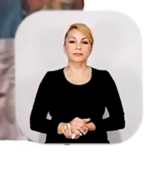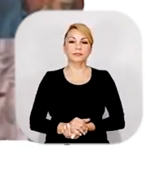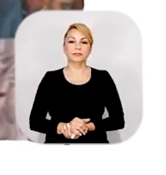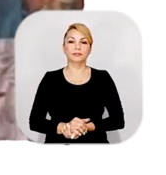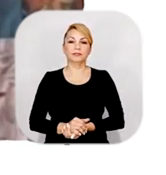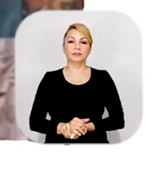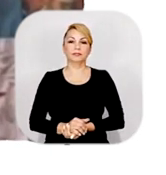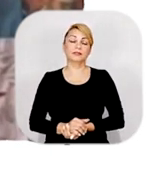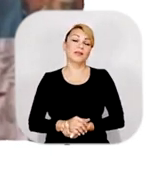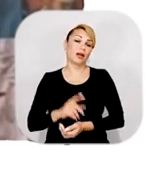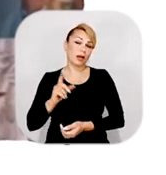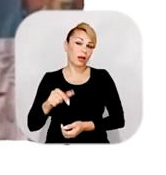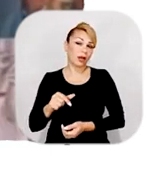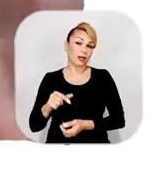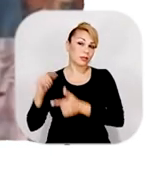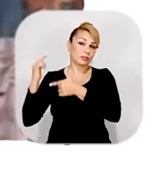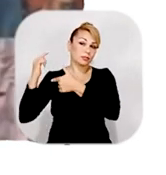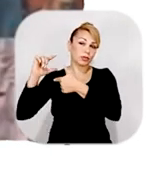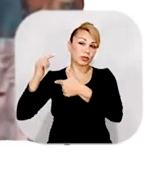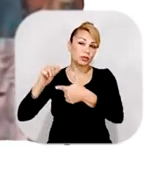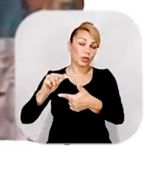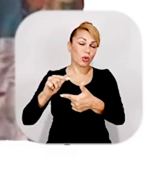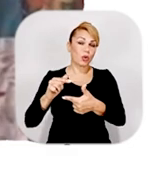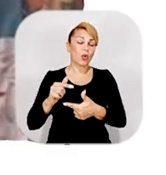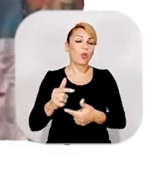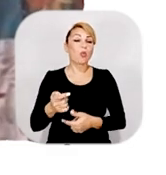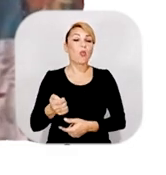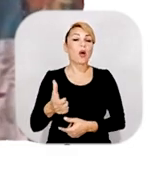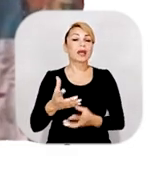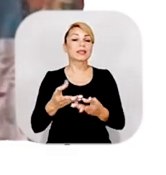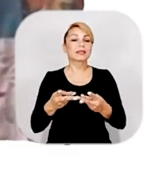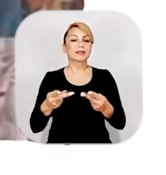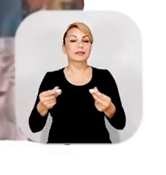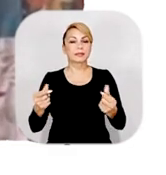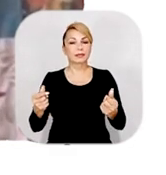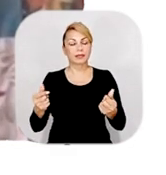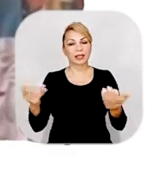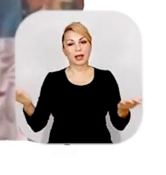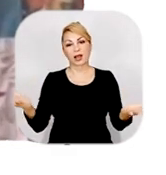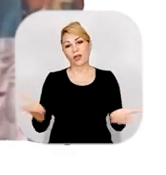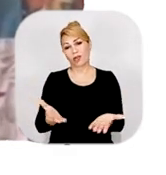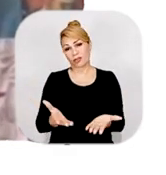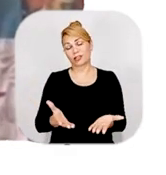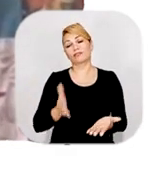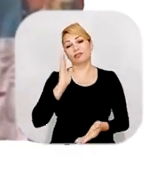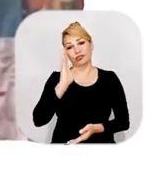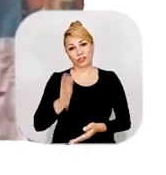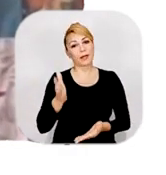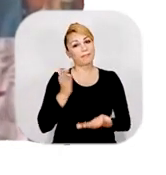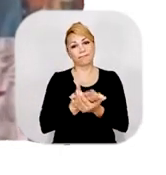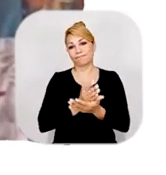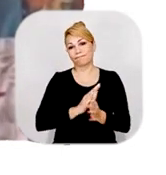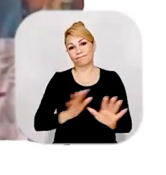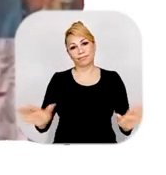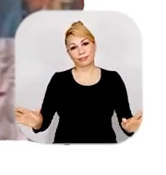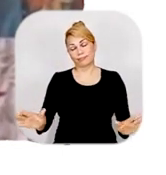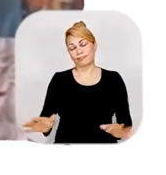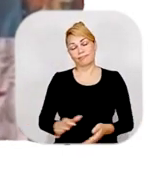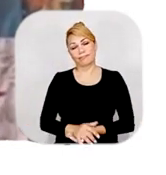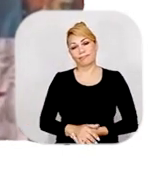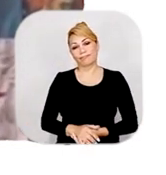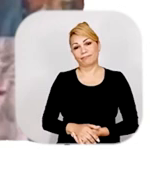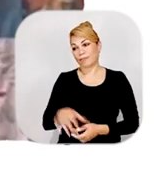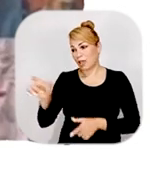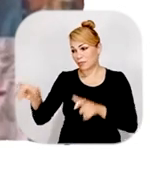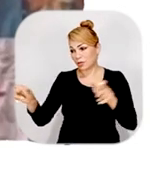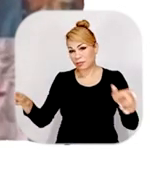era uma tradição quase desaparecida. Agora não tem mais, não tem mais. Ninguém aprendeu a tocar essas